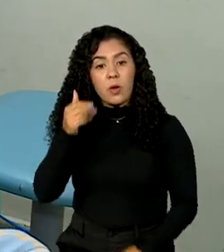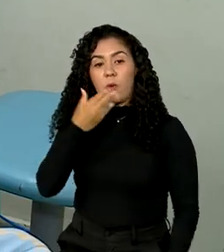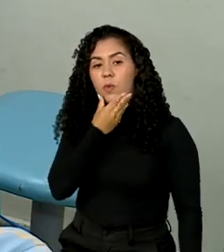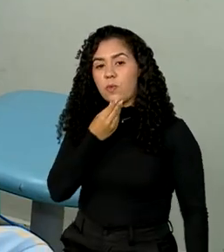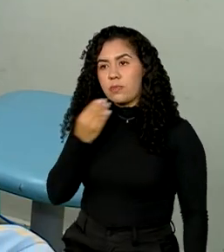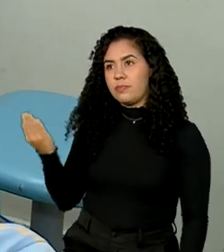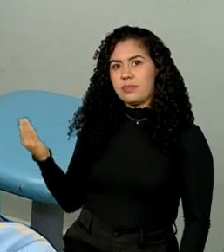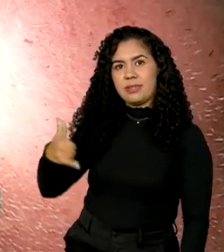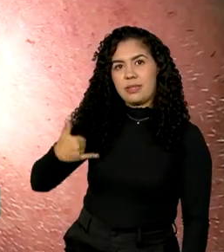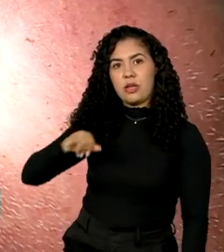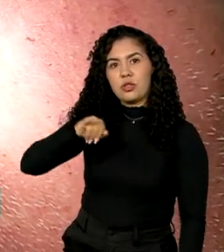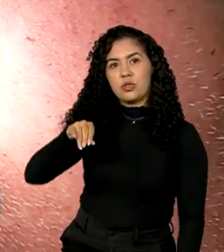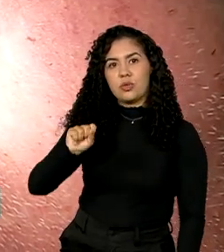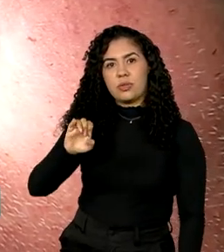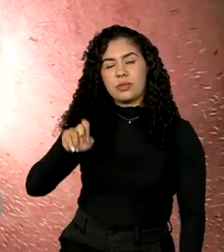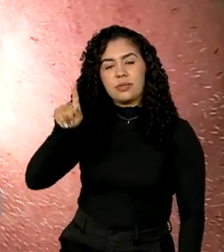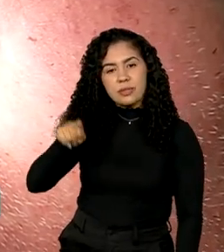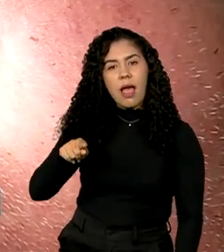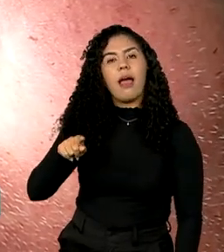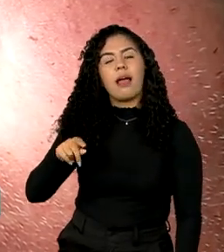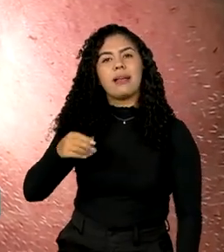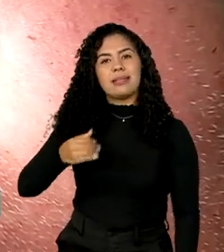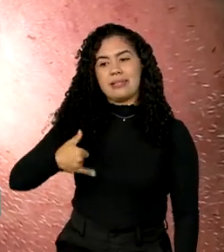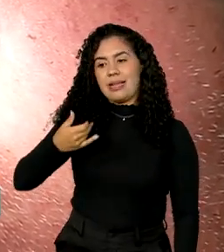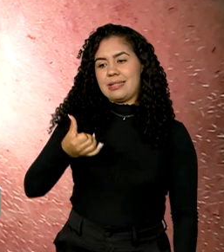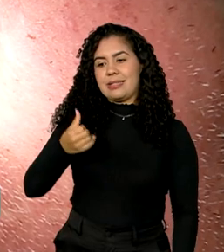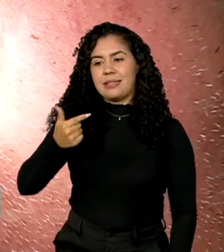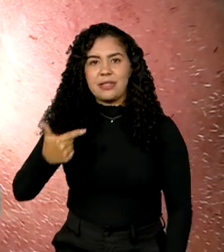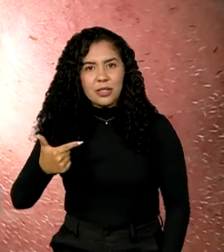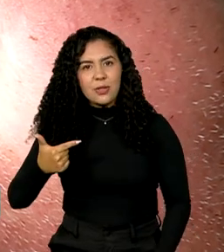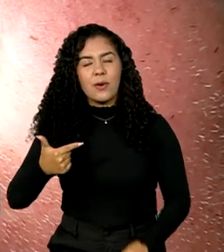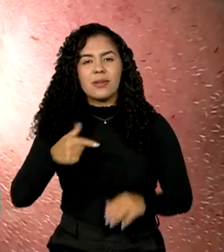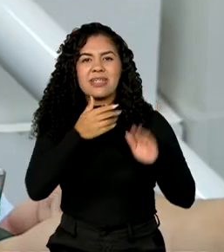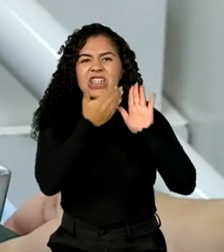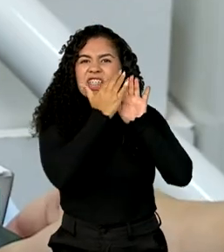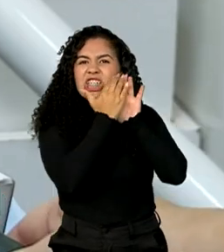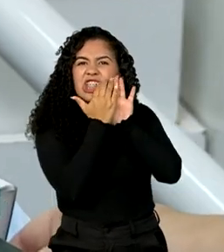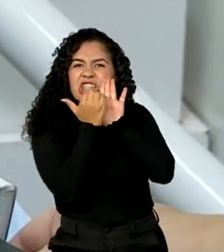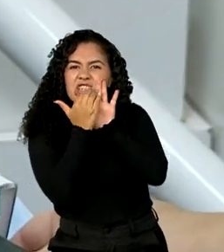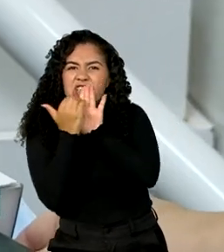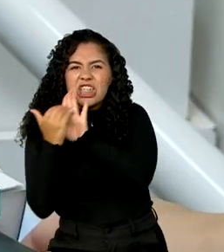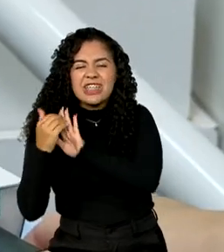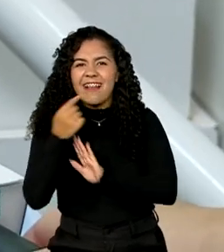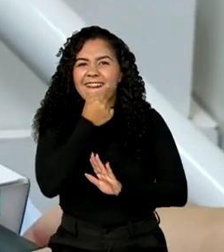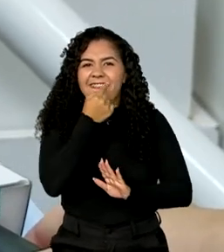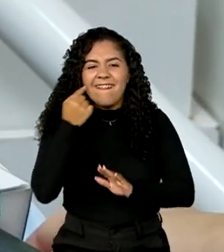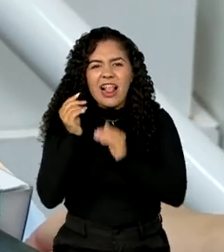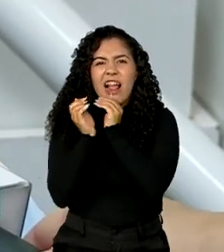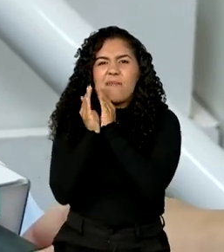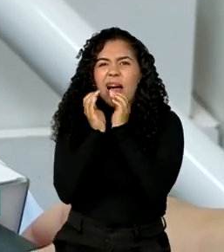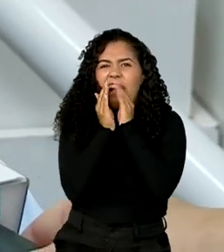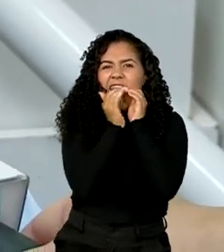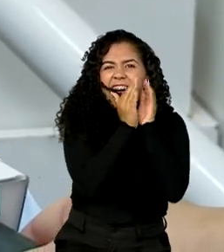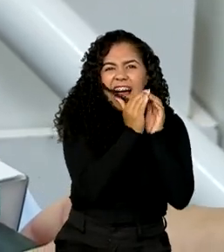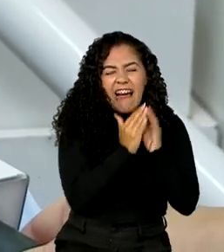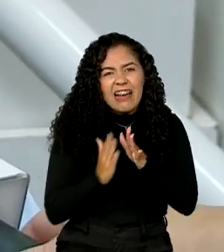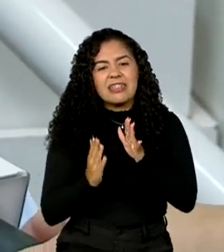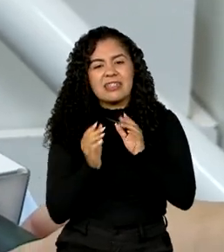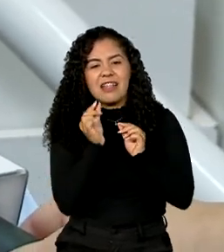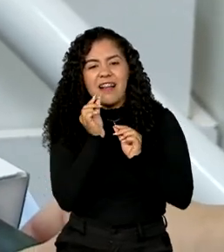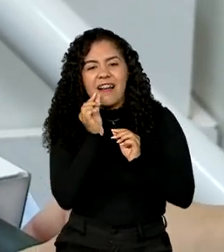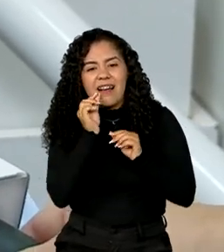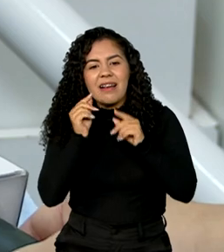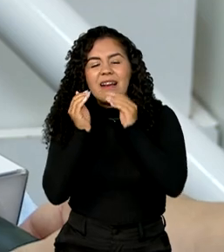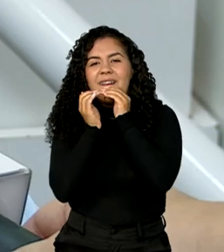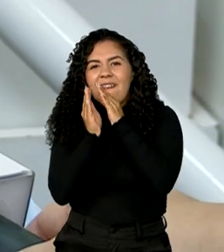de 62 anos, voltou a sorrir depois de trocar todos os dentes. Meu dente quebrou todinho. Aí foi, ia